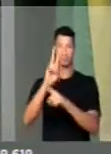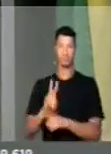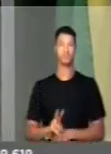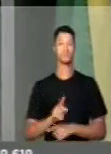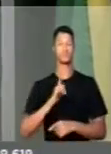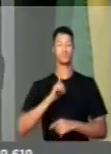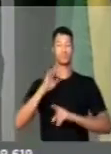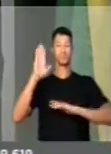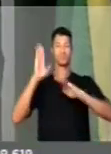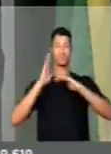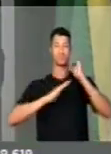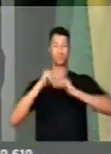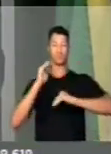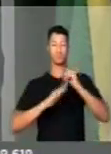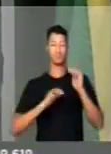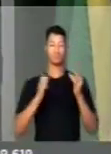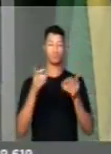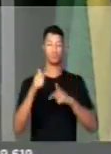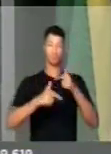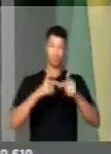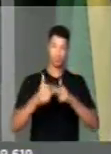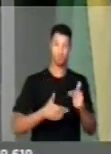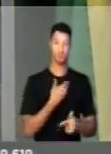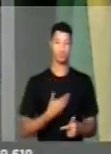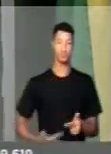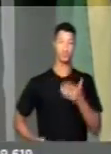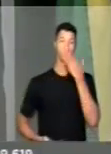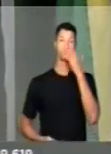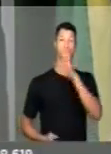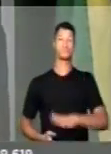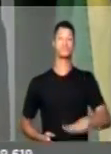que desrespeite servidores de uma